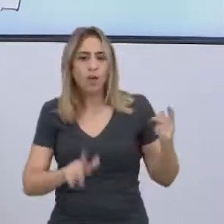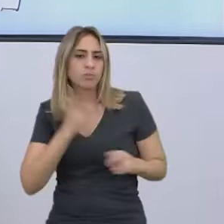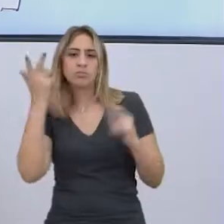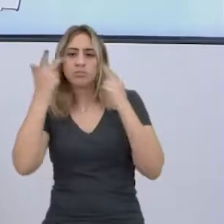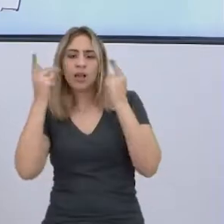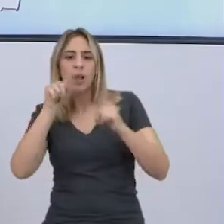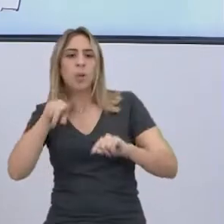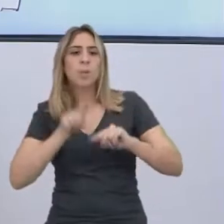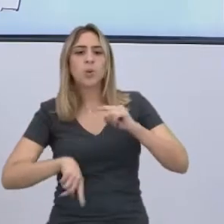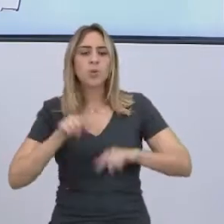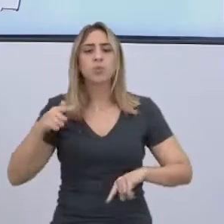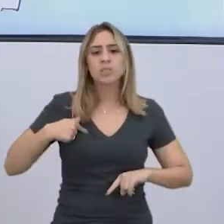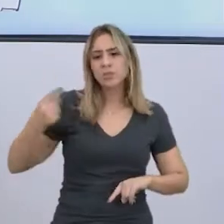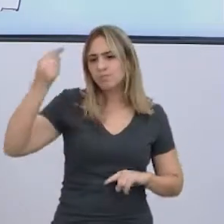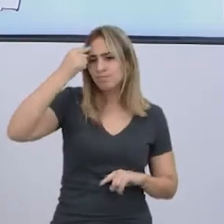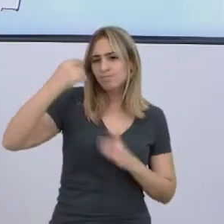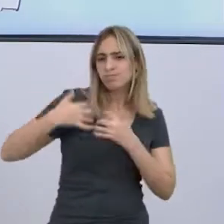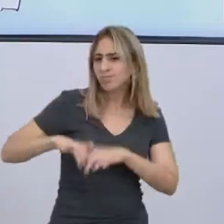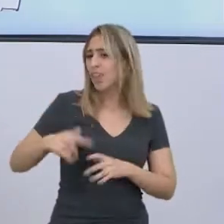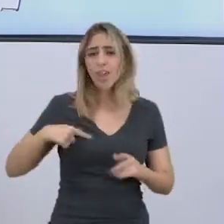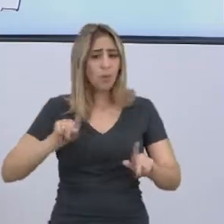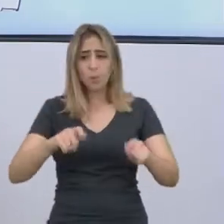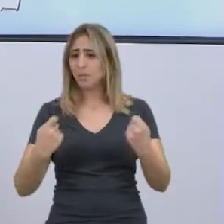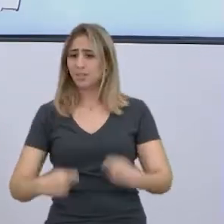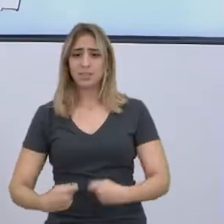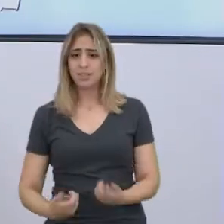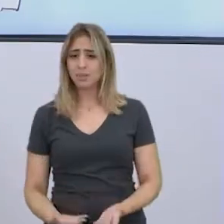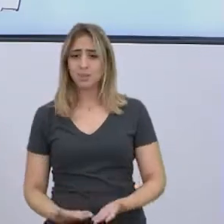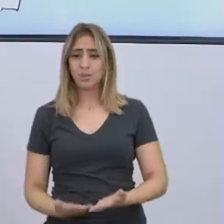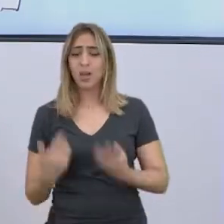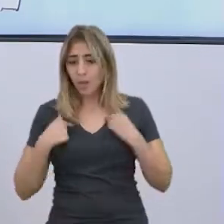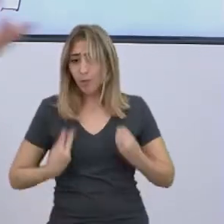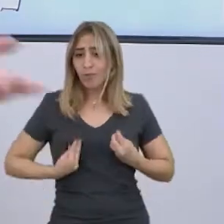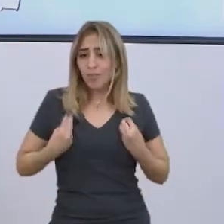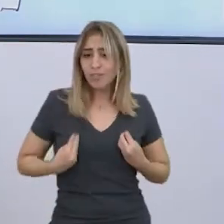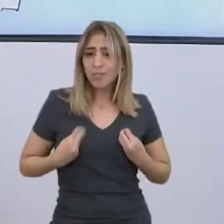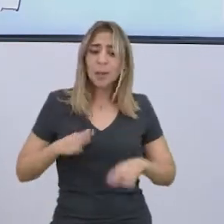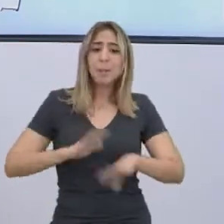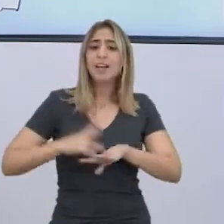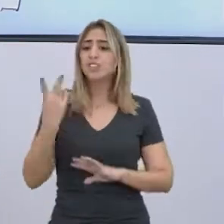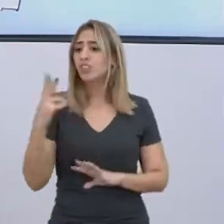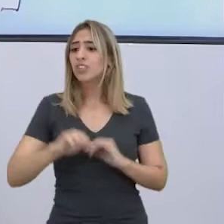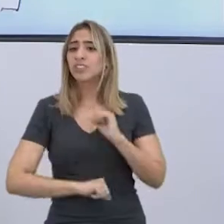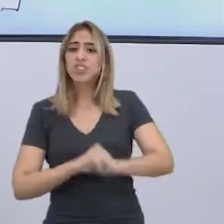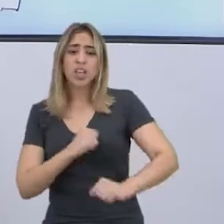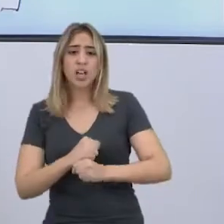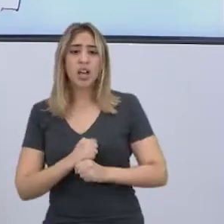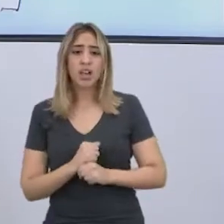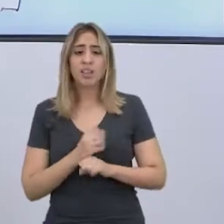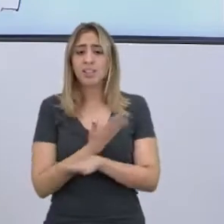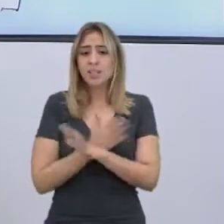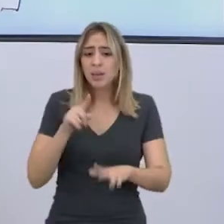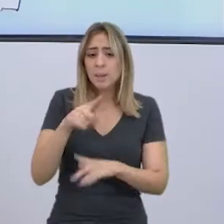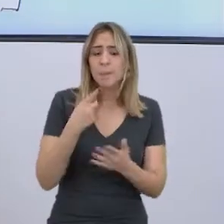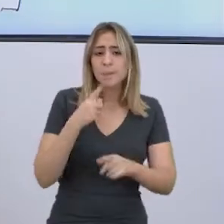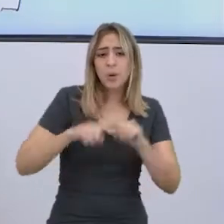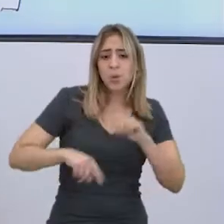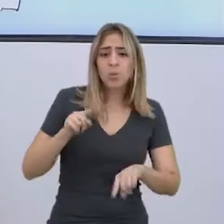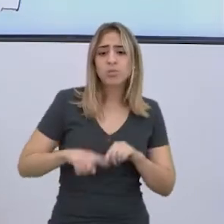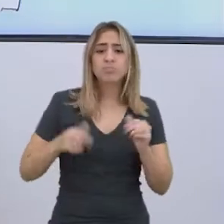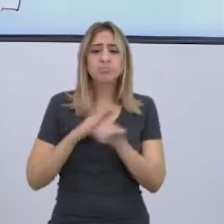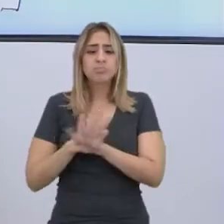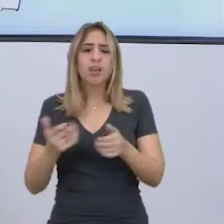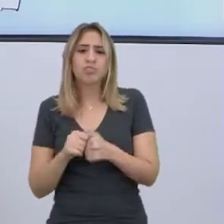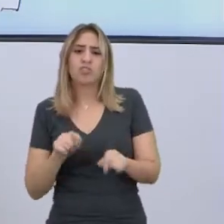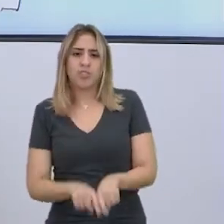Mas é um produto que, se eu for pensar, eu não preciso. Eu vivi mais de 20 anos sem que esse produto sequer